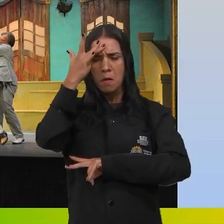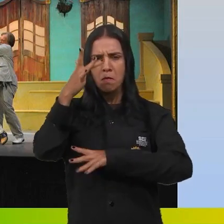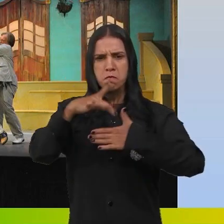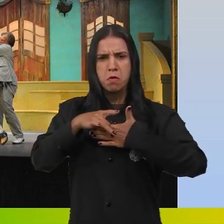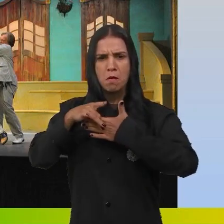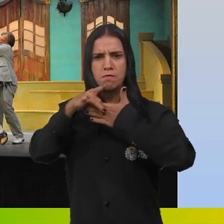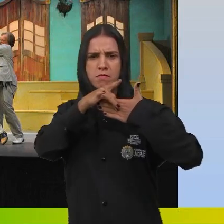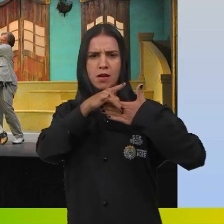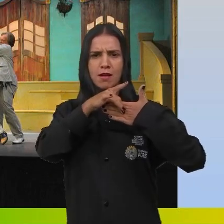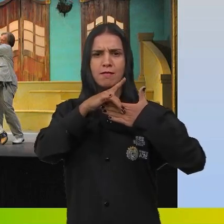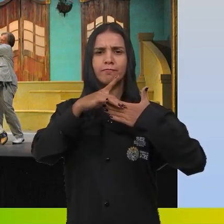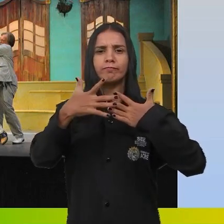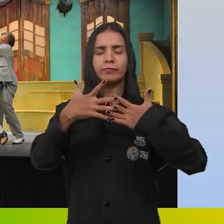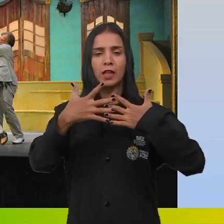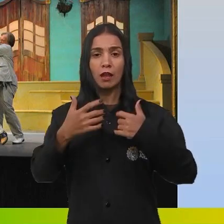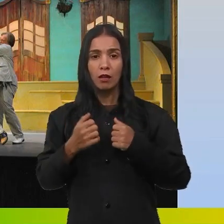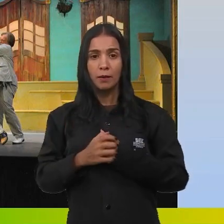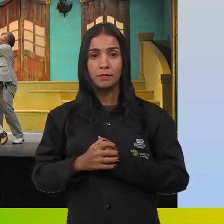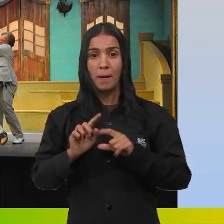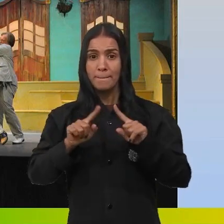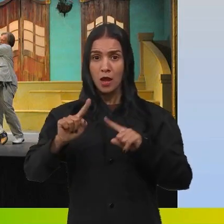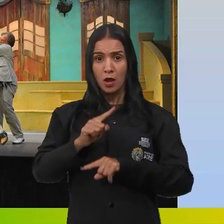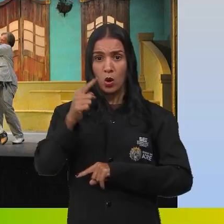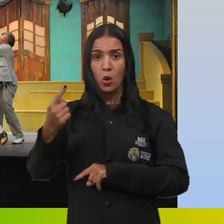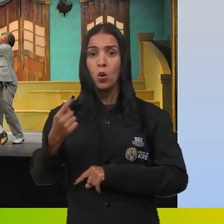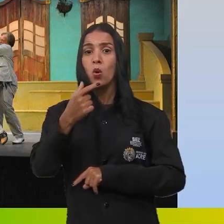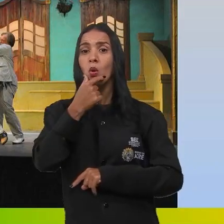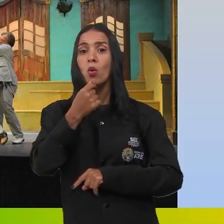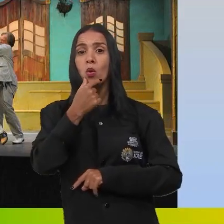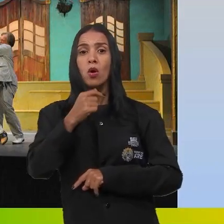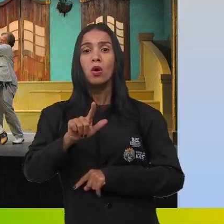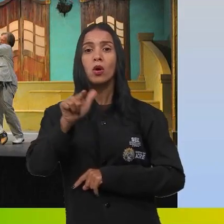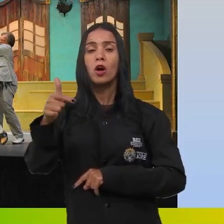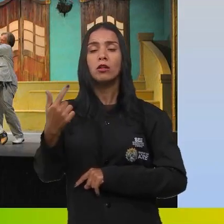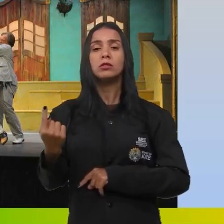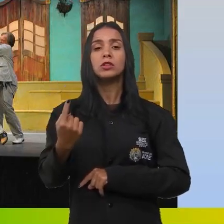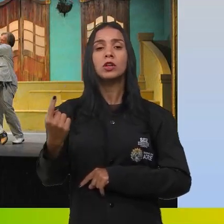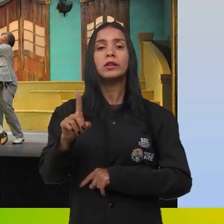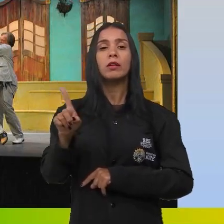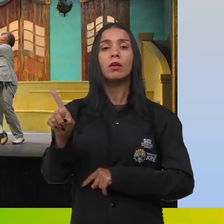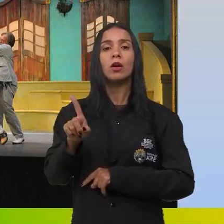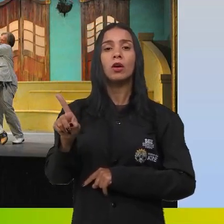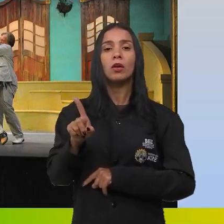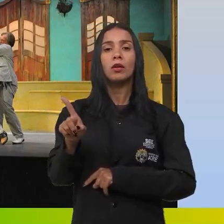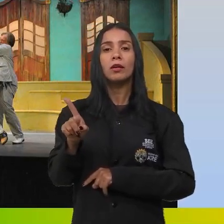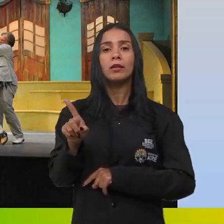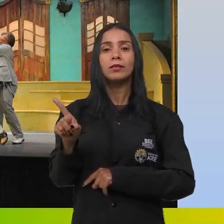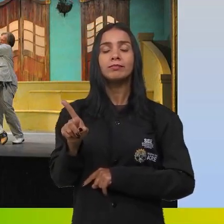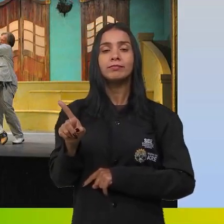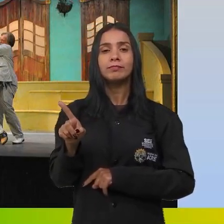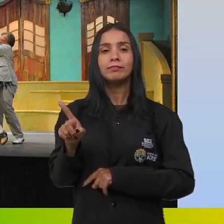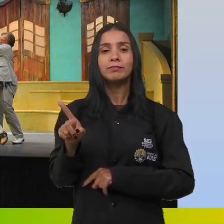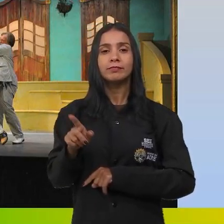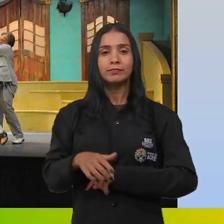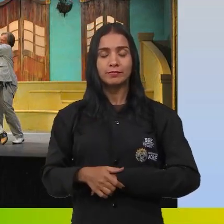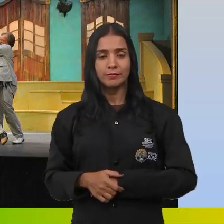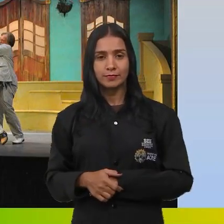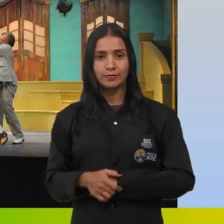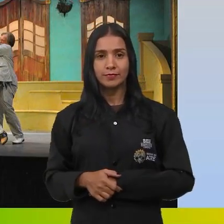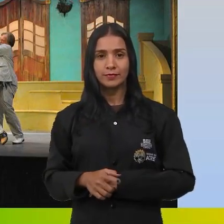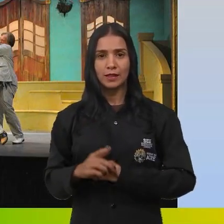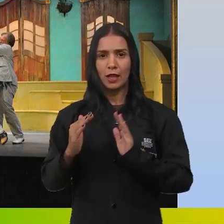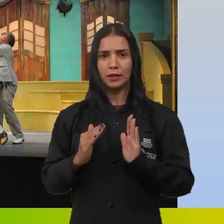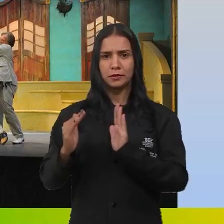momento, não é? E esse terceiro ator, como é que você consegue ver ele? Esse que está aí um pouquinho mais